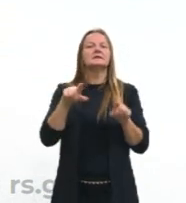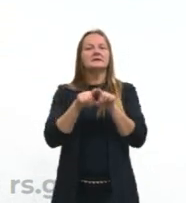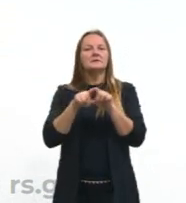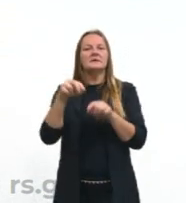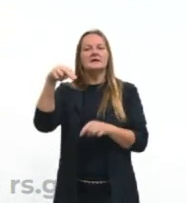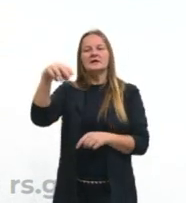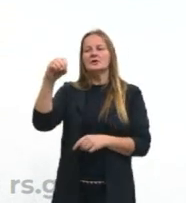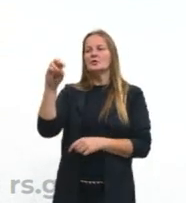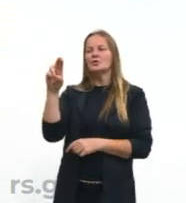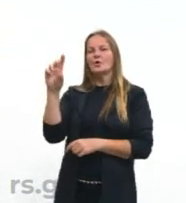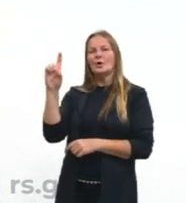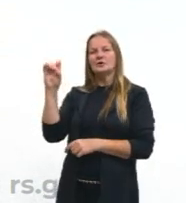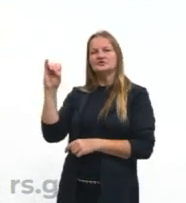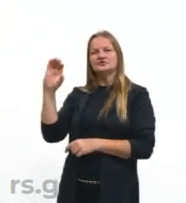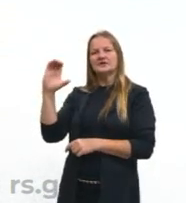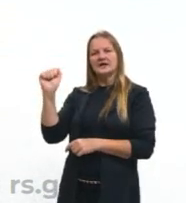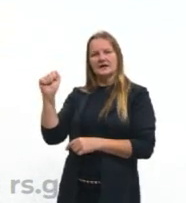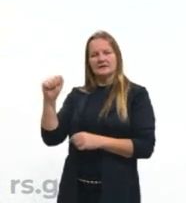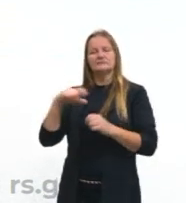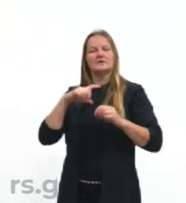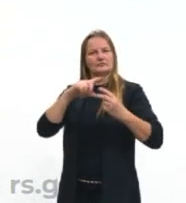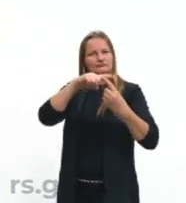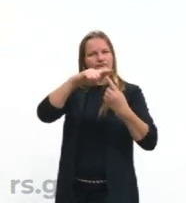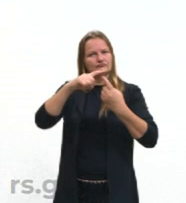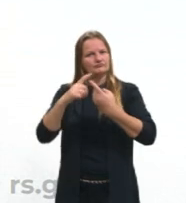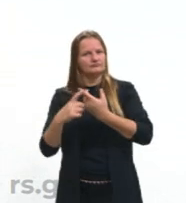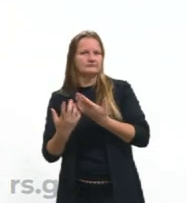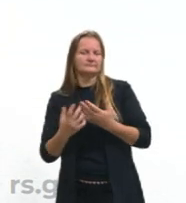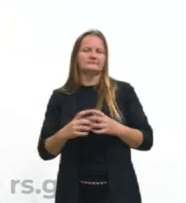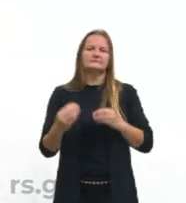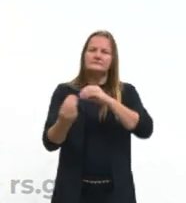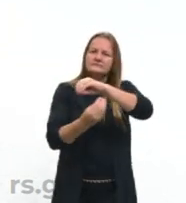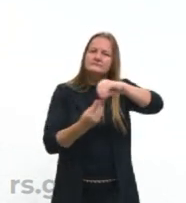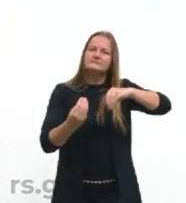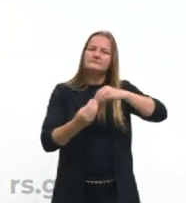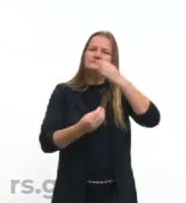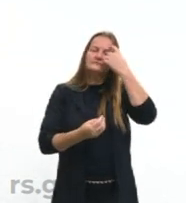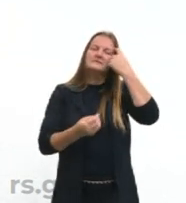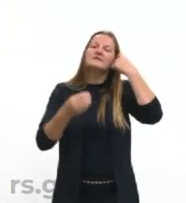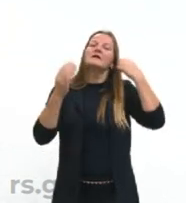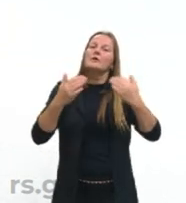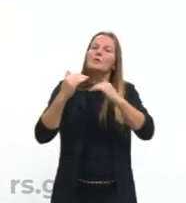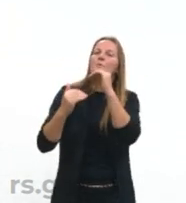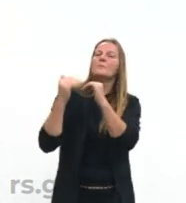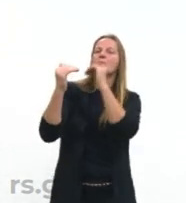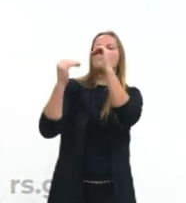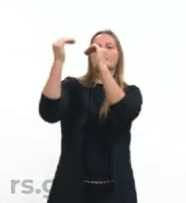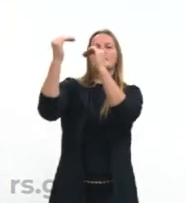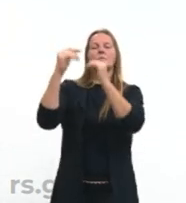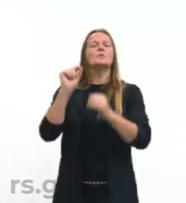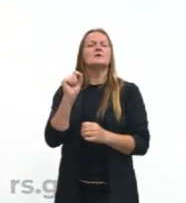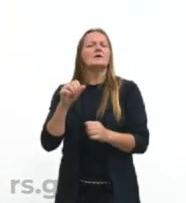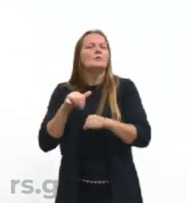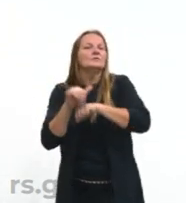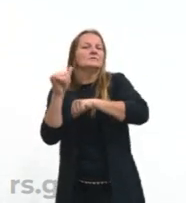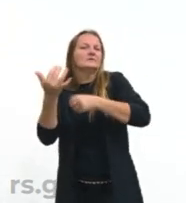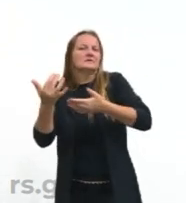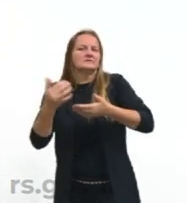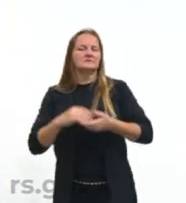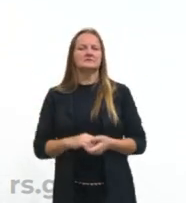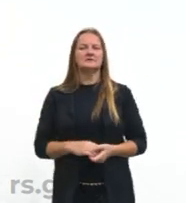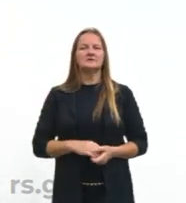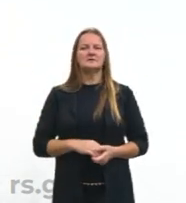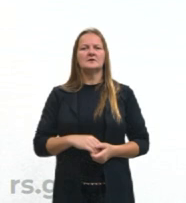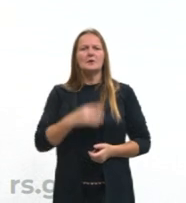mitologia nórdica dos povos nórdicos e o nesse processo o que que vai acontecendo